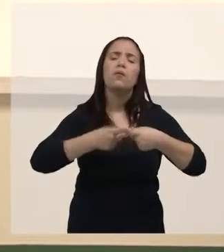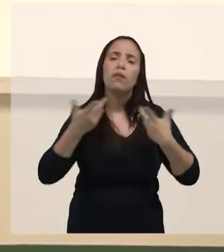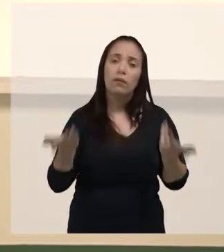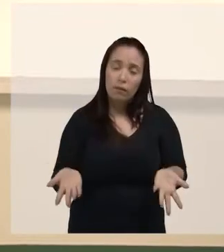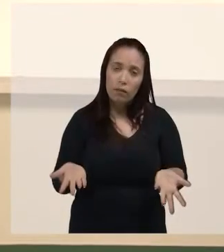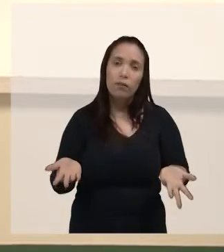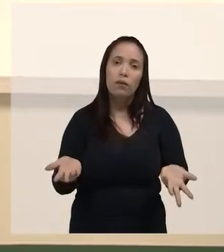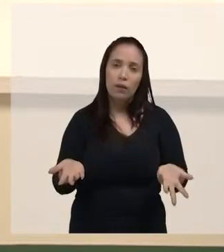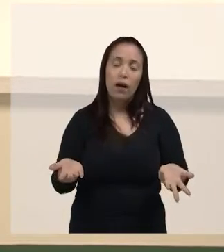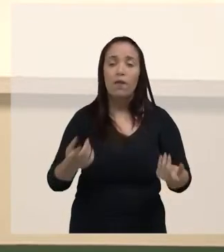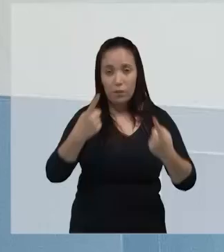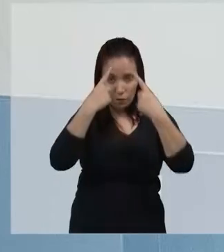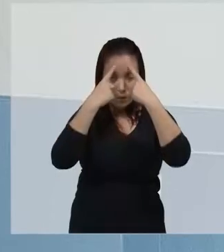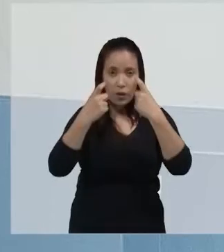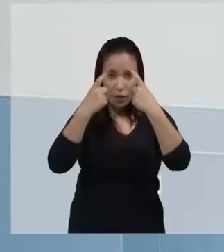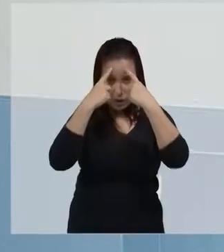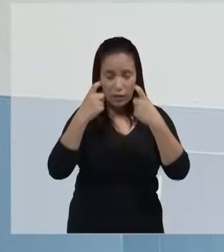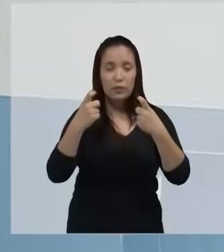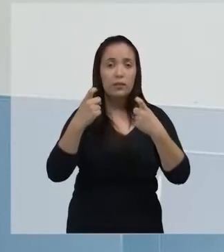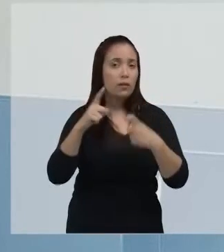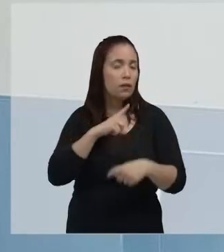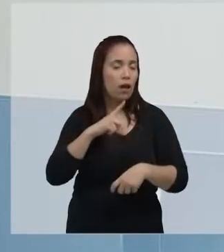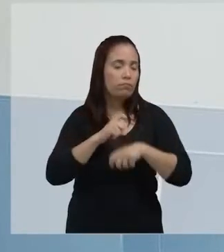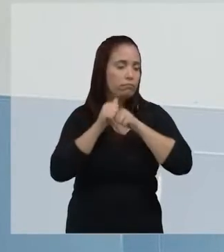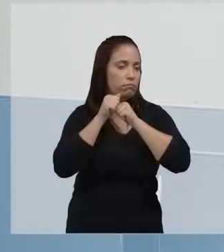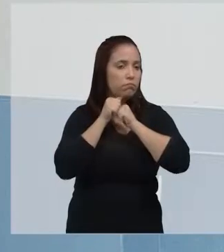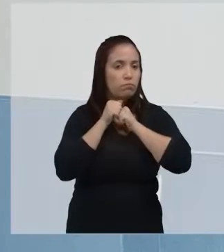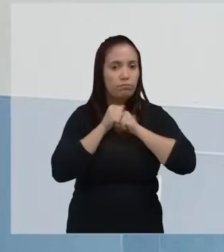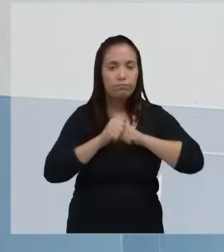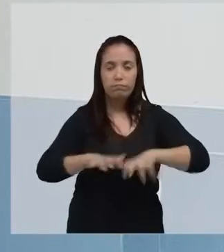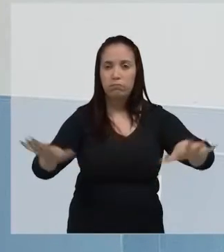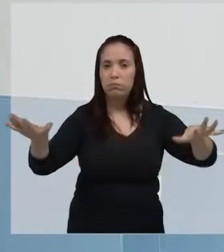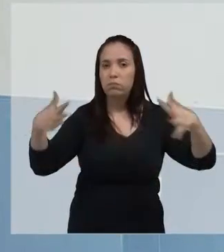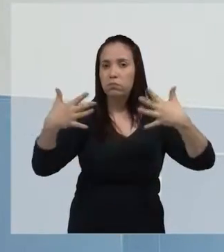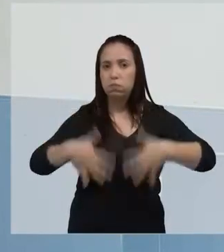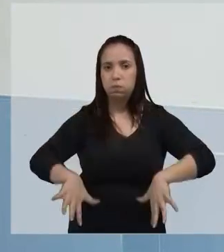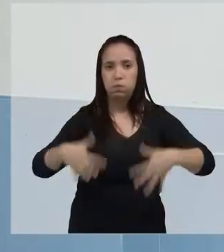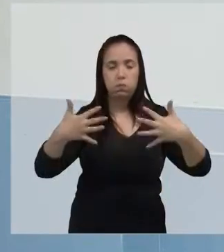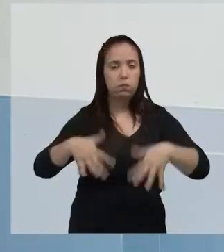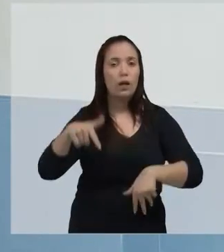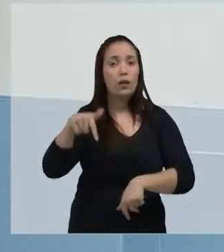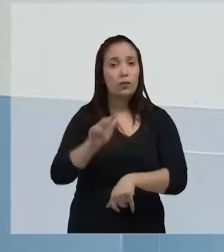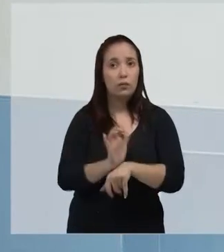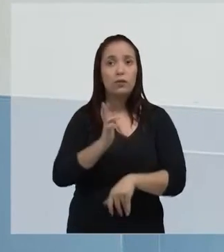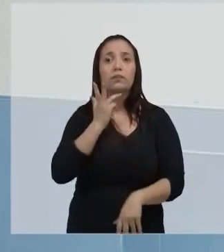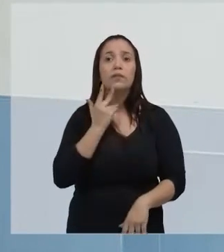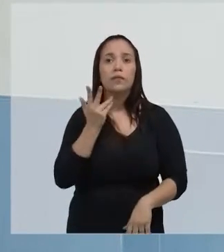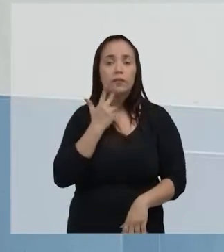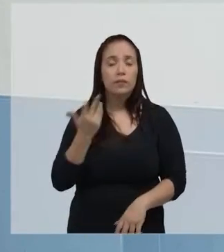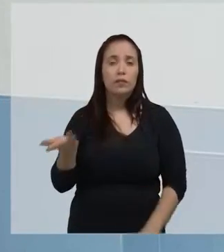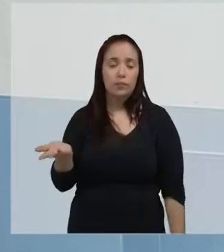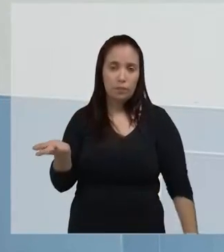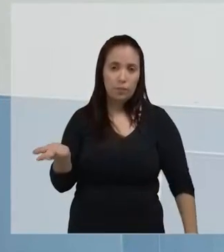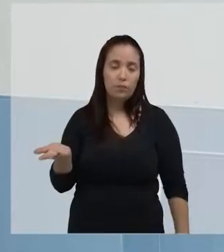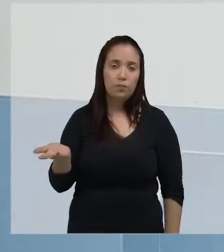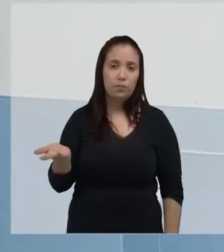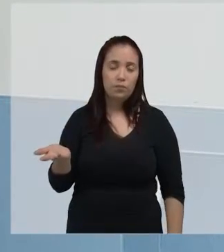rapidamente. Porque a violência pública ela é presente, latente e forte no estado do Ceará, só